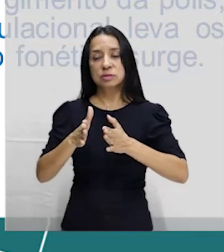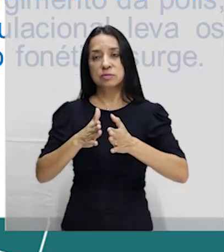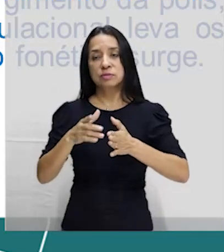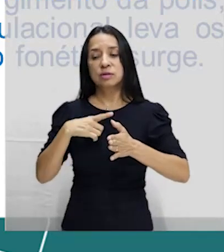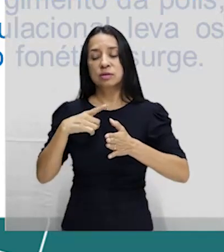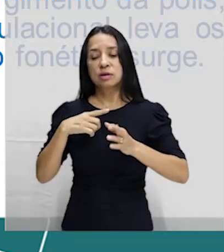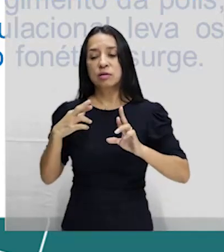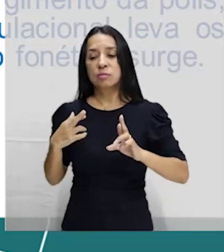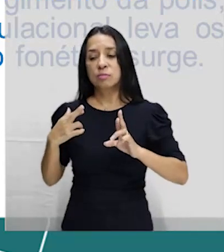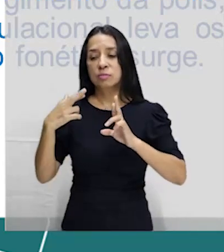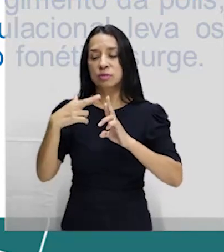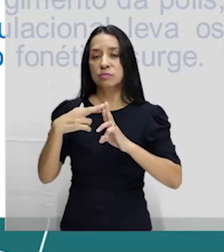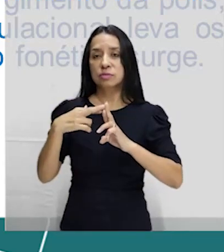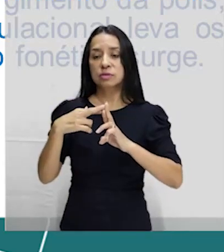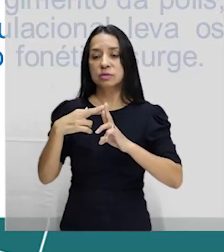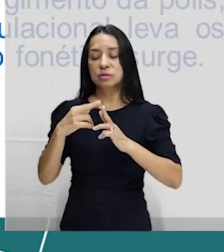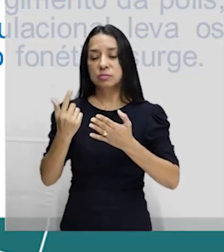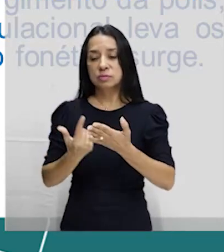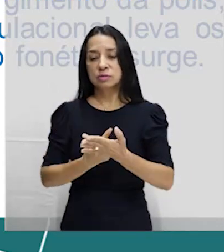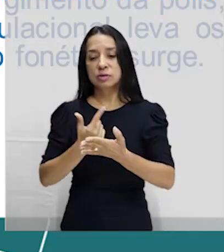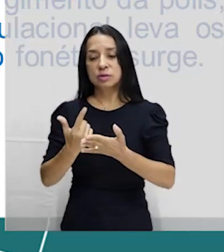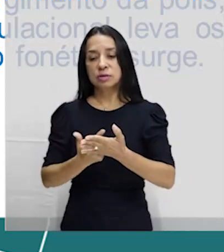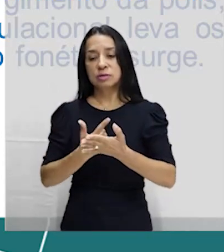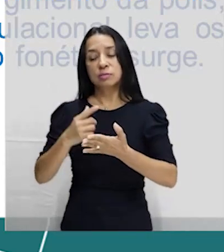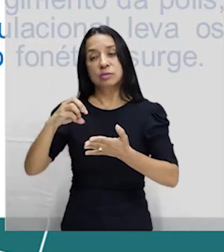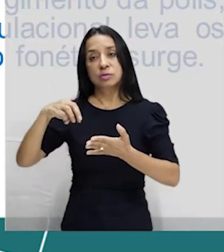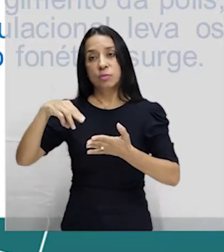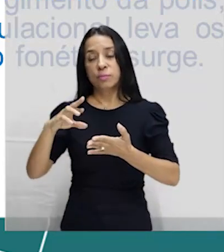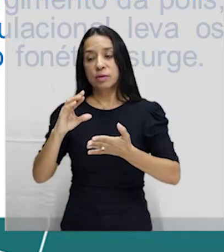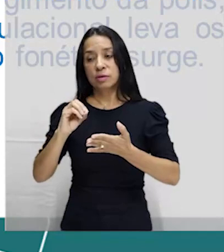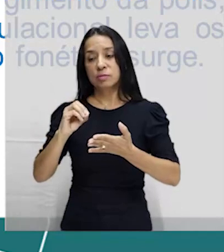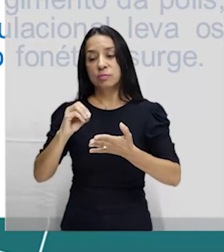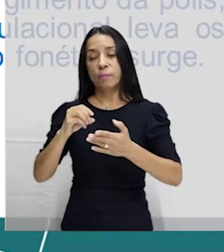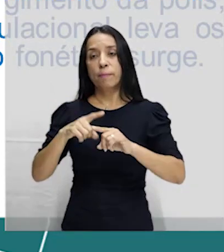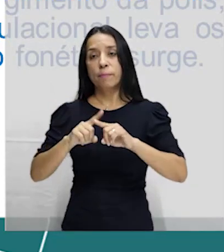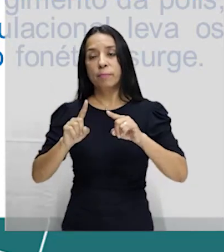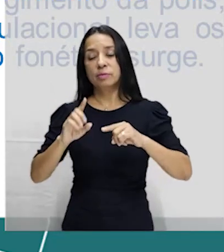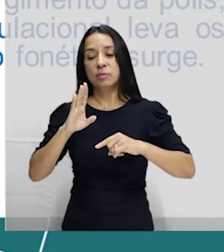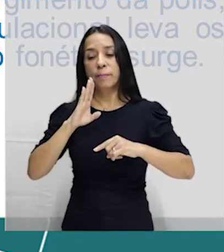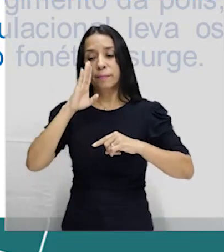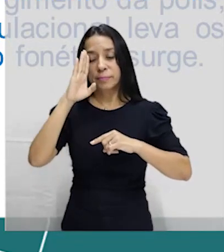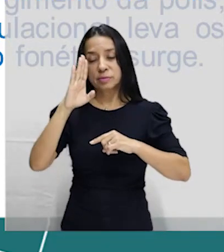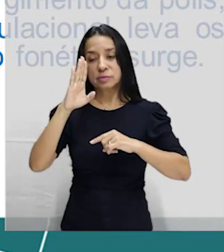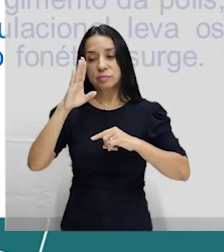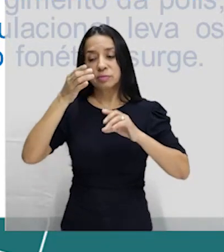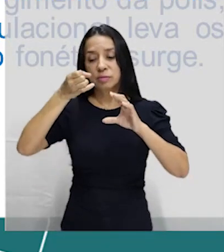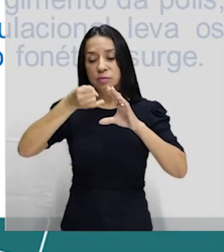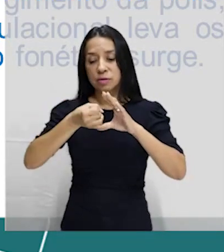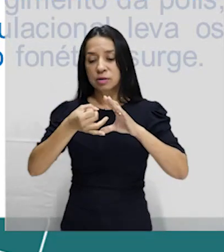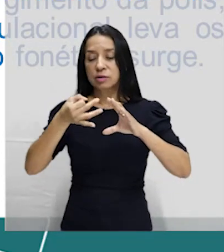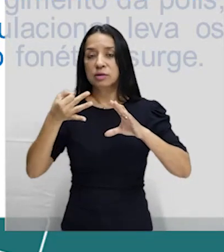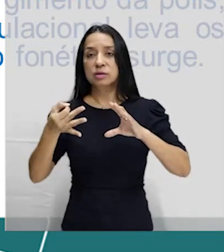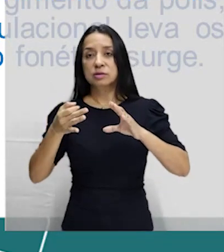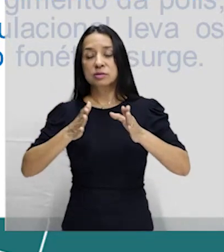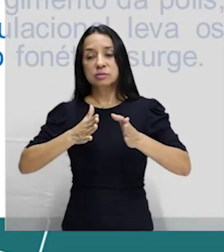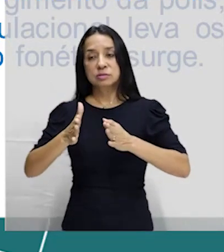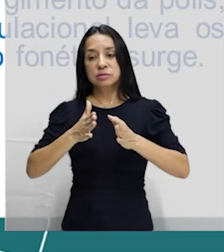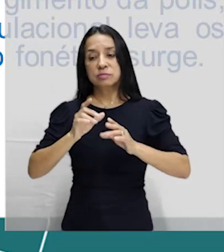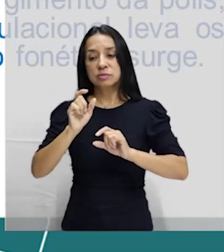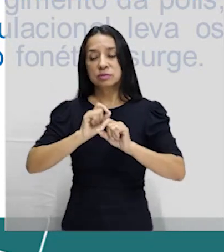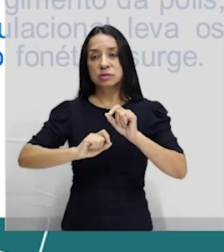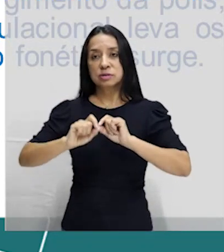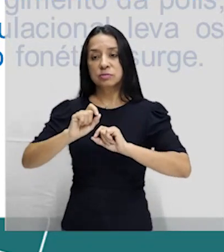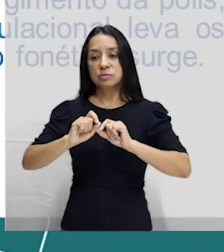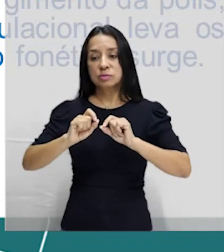como referência a obra de Homero, mas a principal característica dessa fase é que os